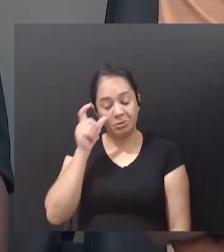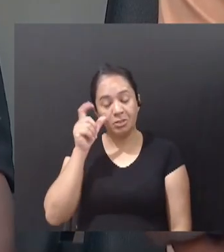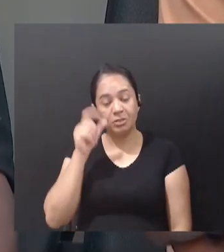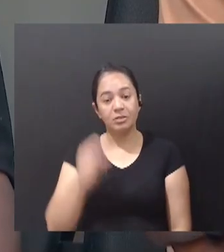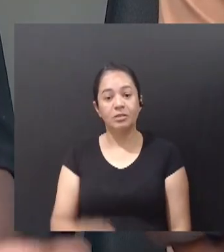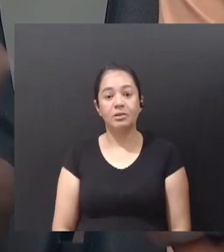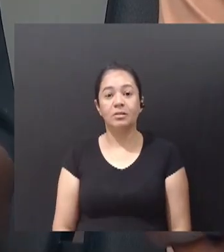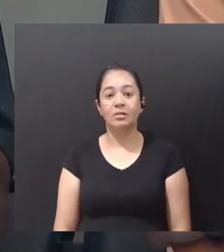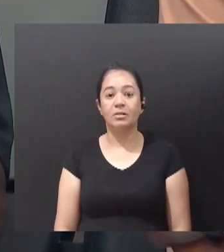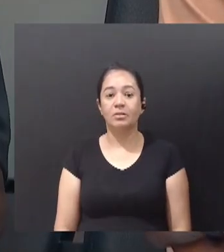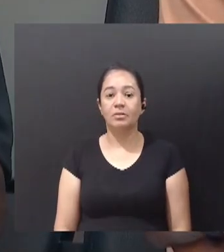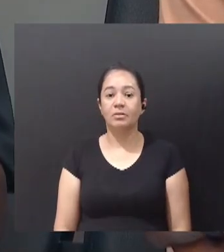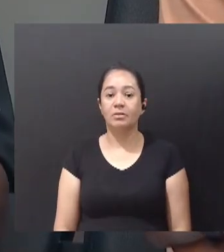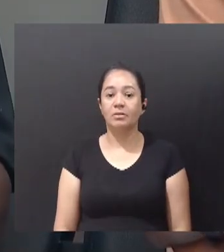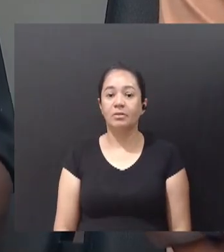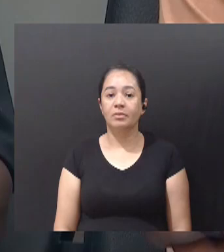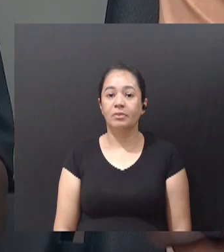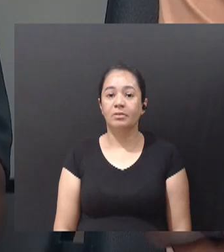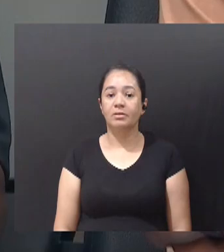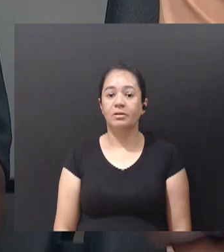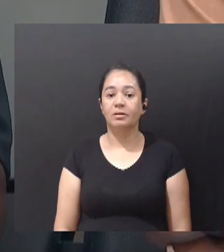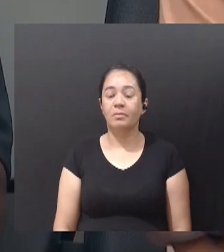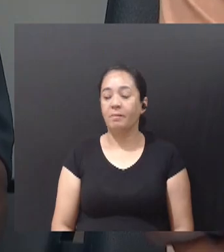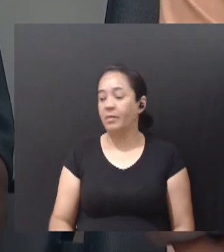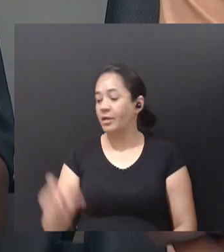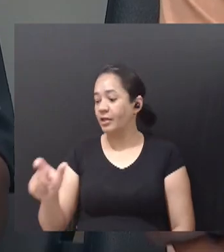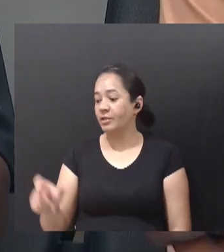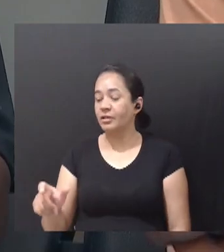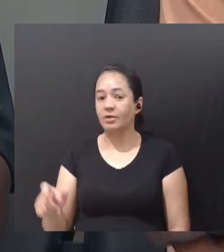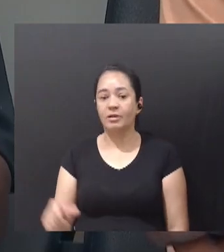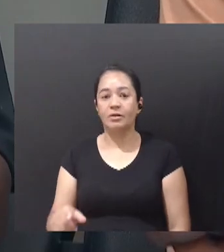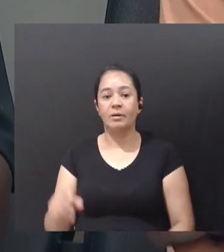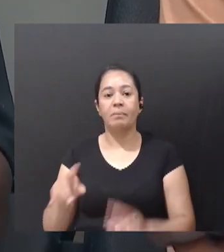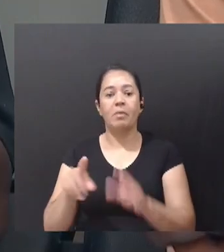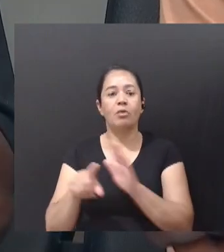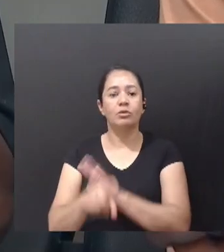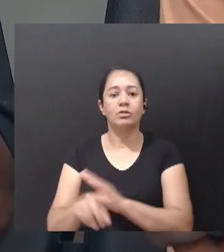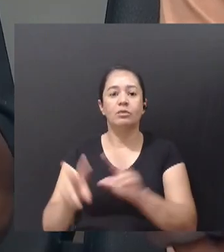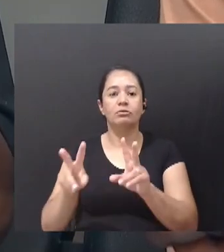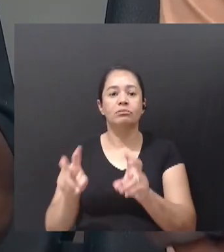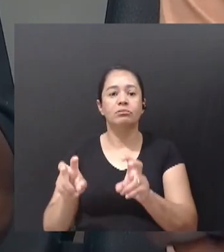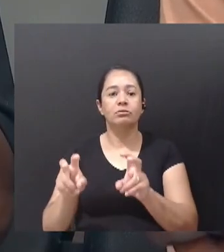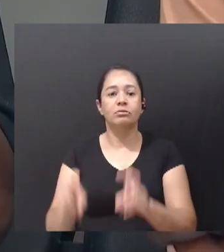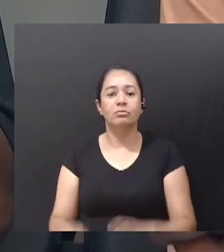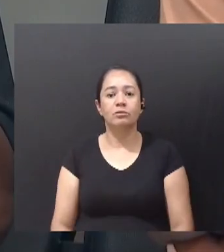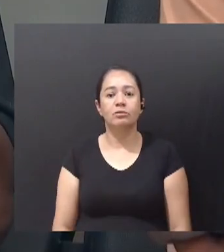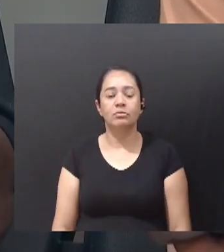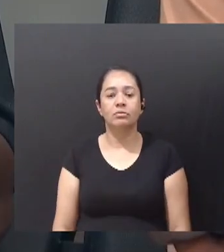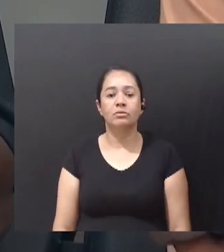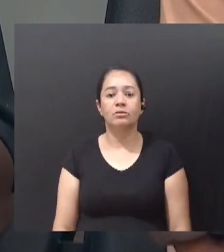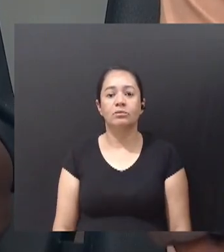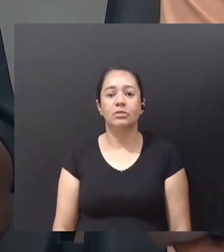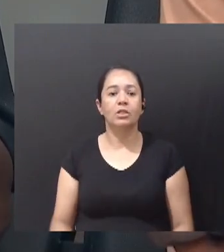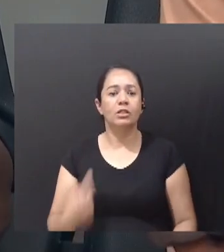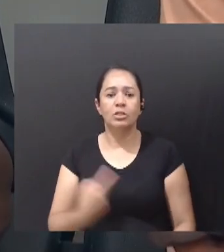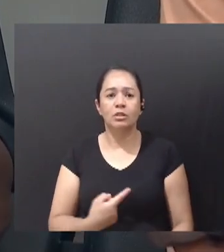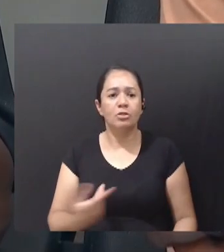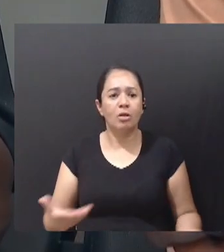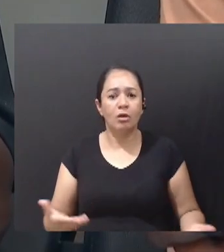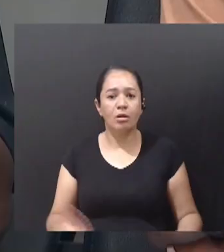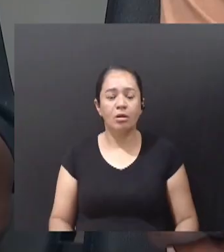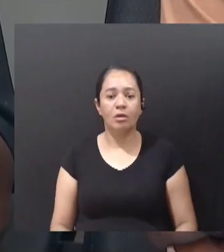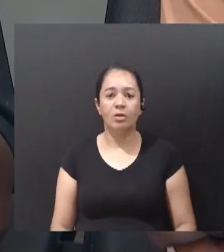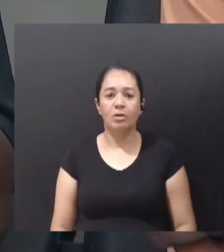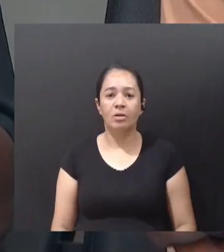E quando o organizador da festa era questionado sobre, né, meu, pô, e nós? Ah, não, a verba não deu,